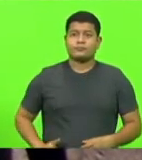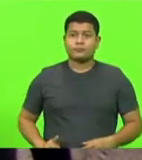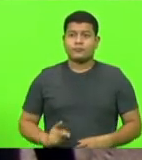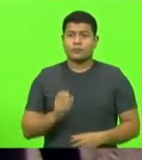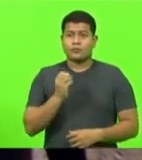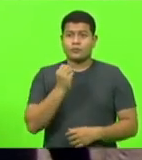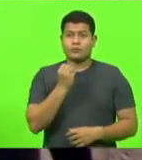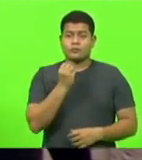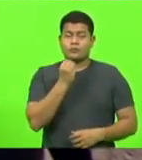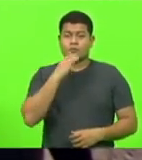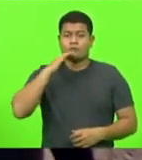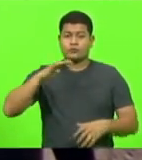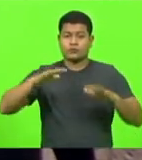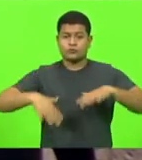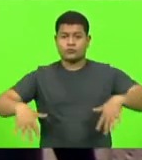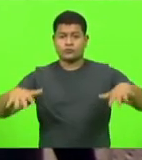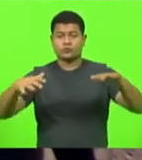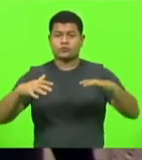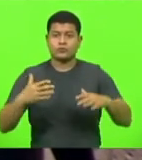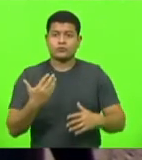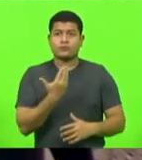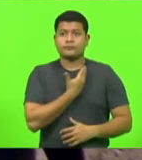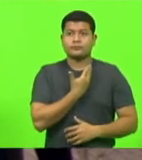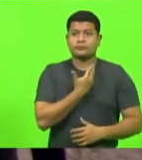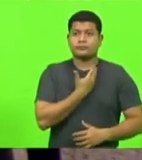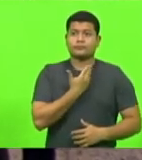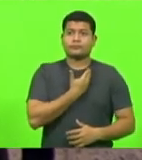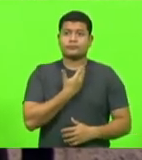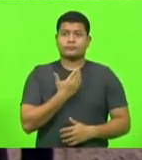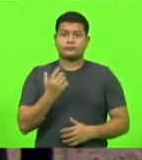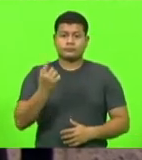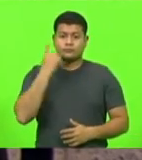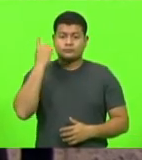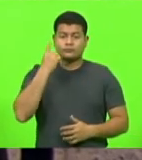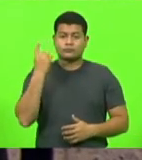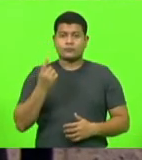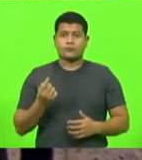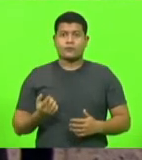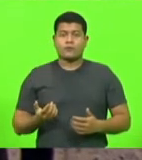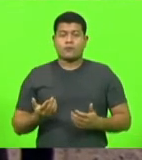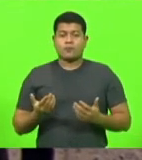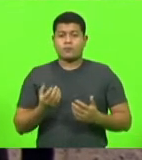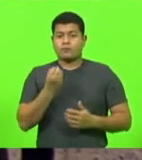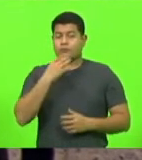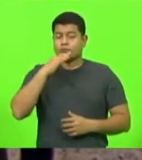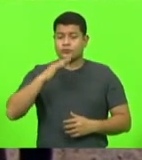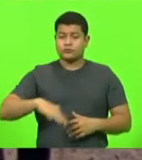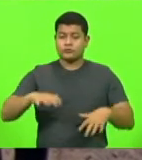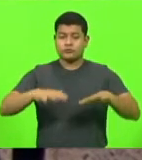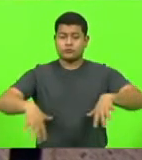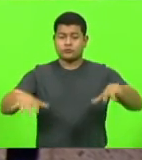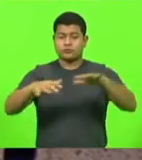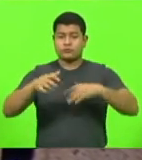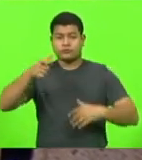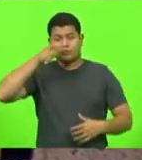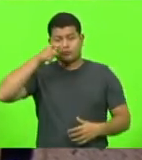todos os colegas parlamentares que aqui se encontram. Boa tarde a todos que nos acompanham pela TV